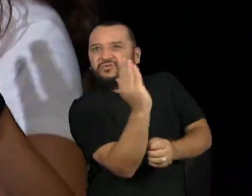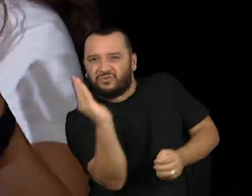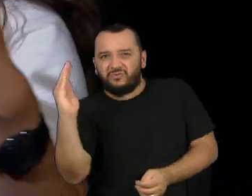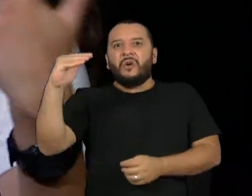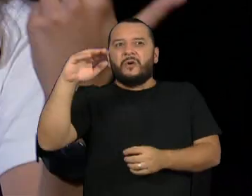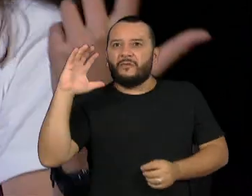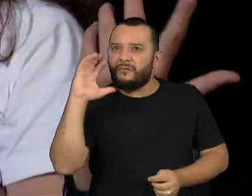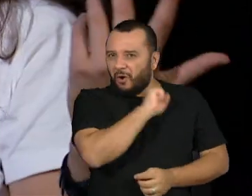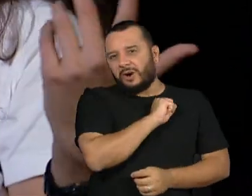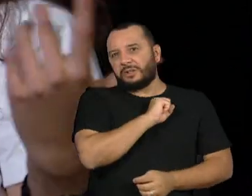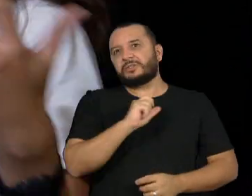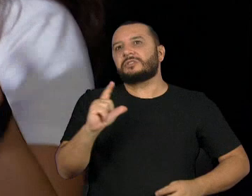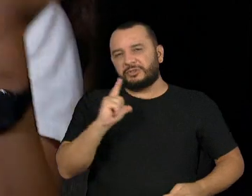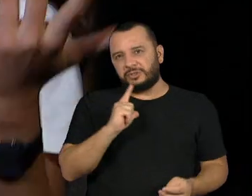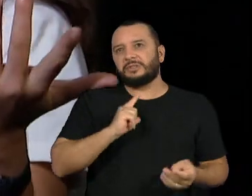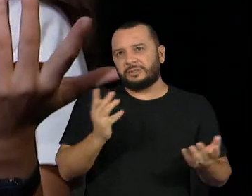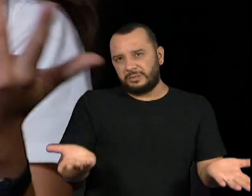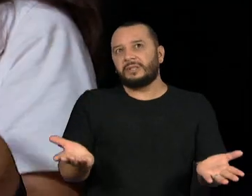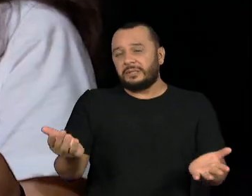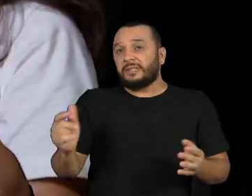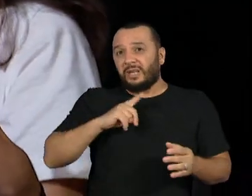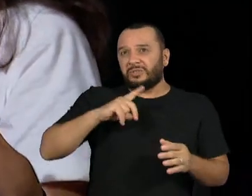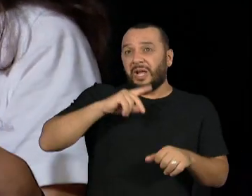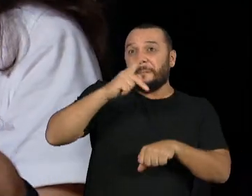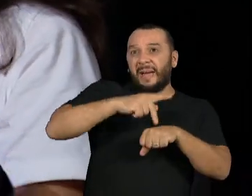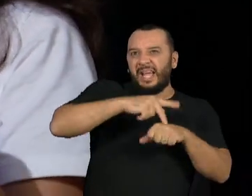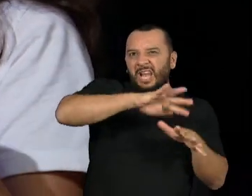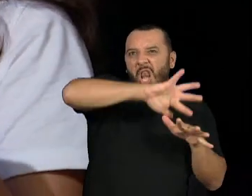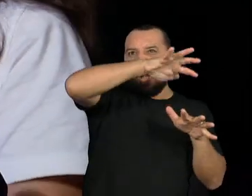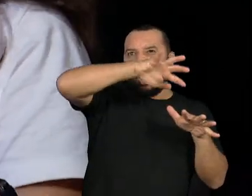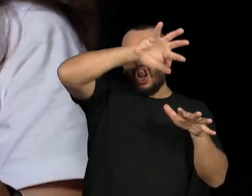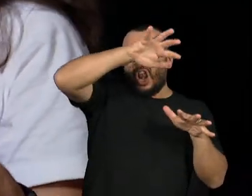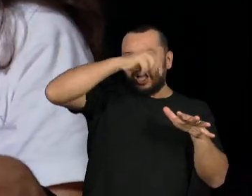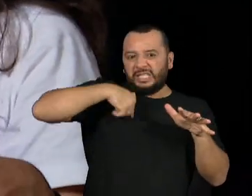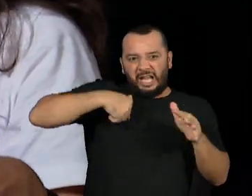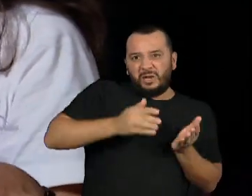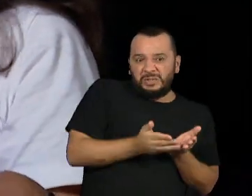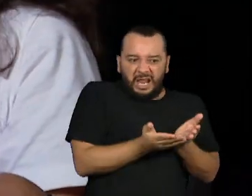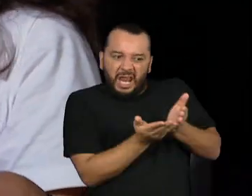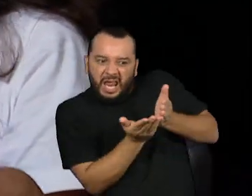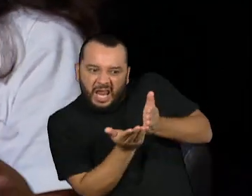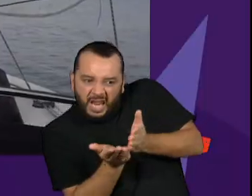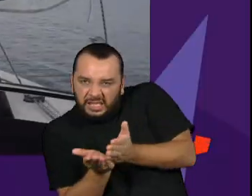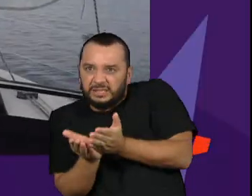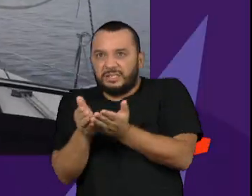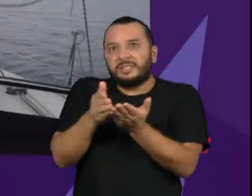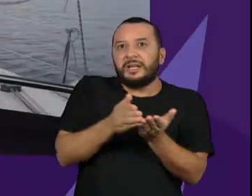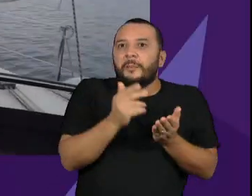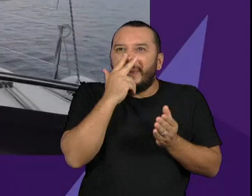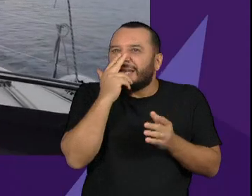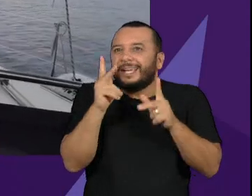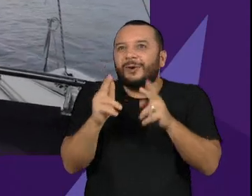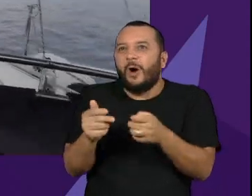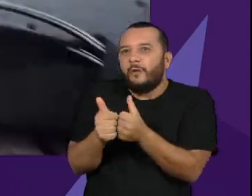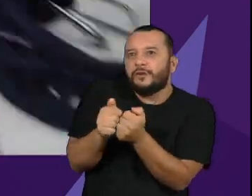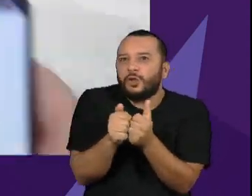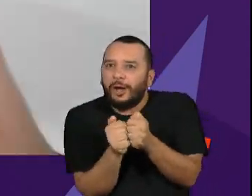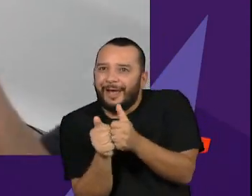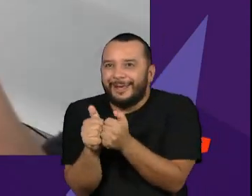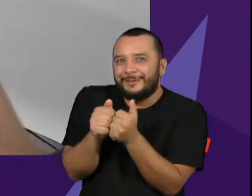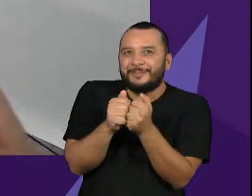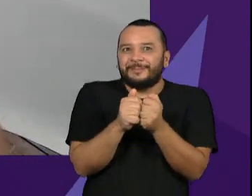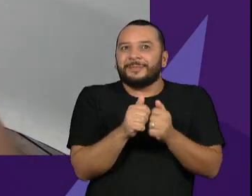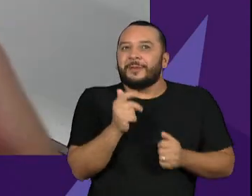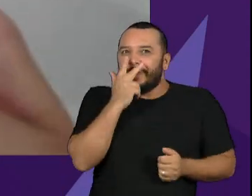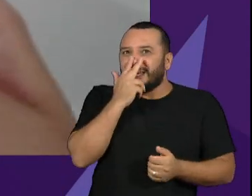nem balizas de tanto que elas tinham, de tantas pedras que haviam. Então eu navegava como se eu estivesse assim jogando videogame, vendo a tela do meu celular e desviando